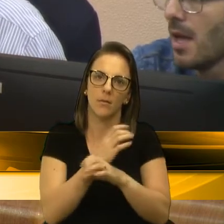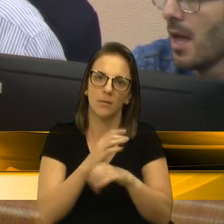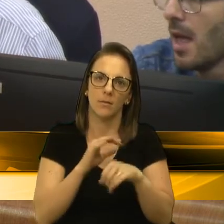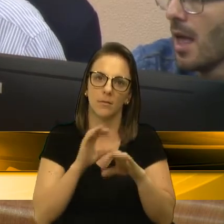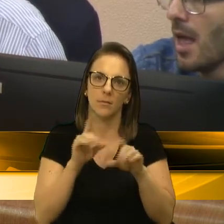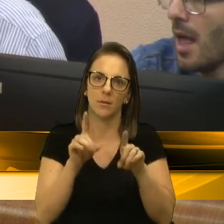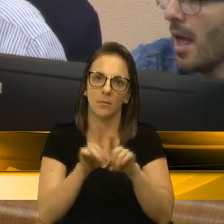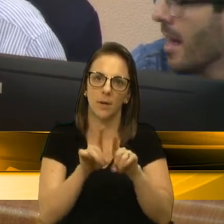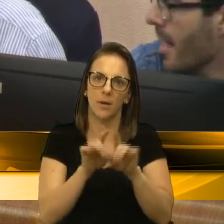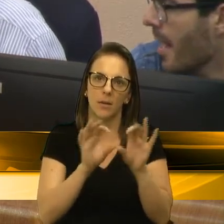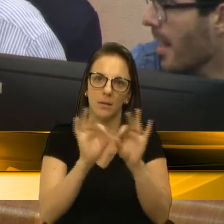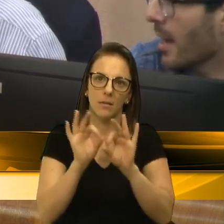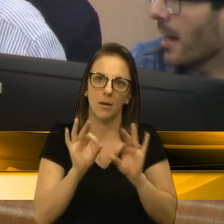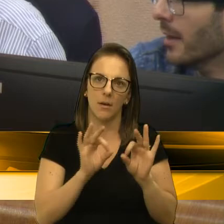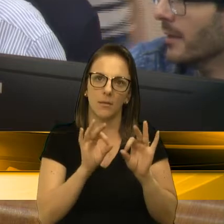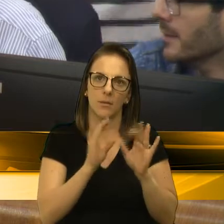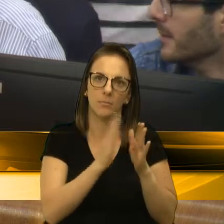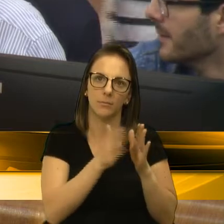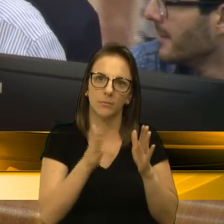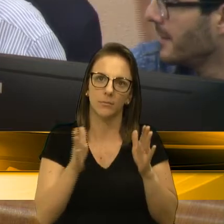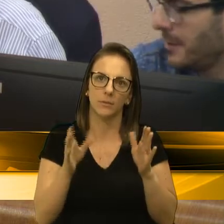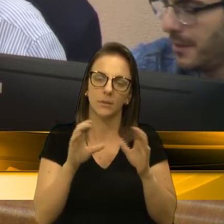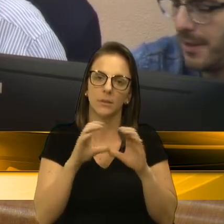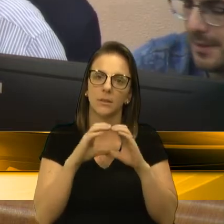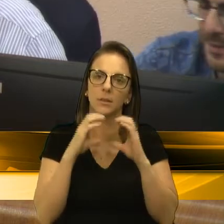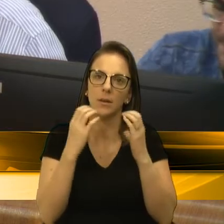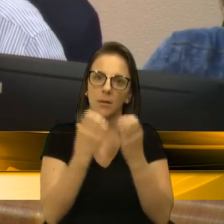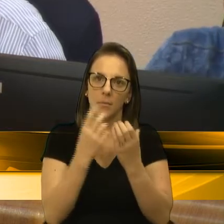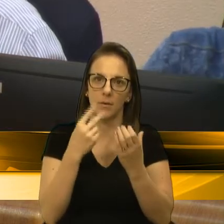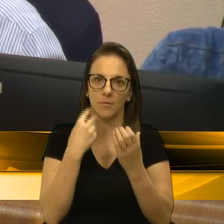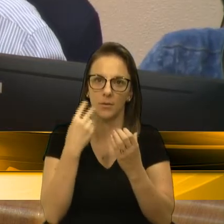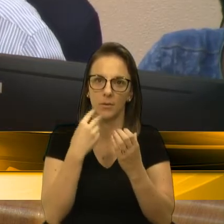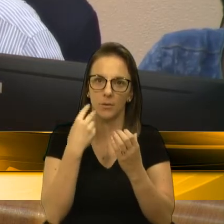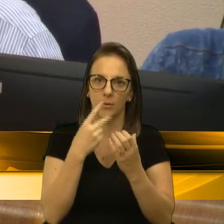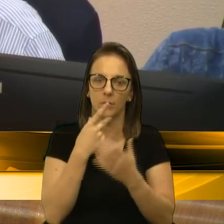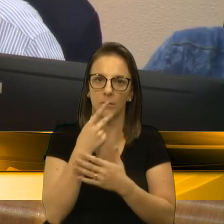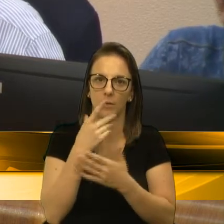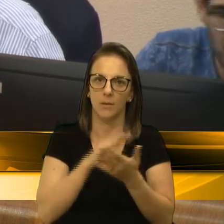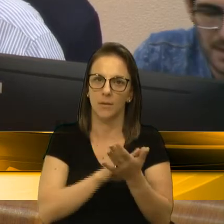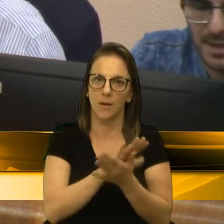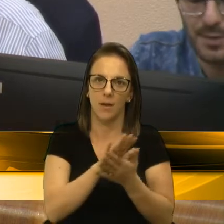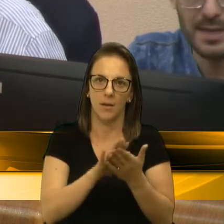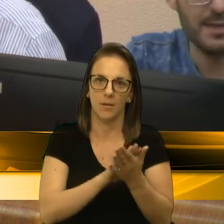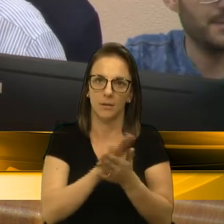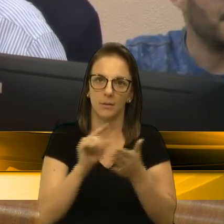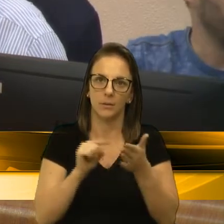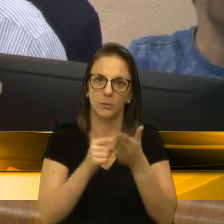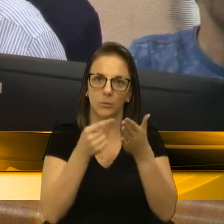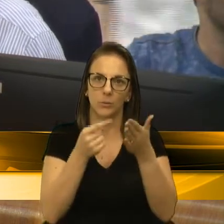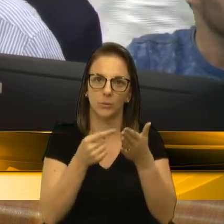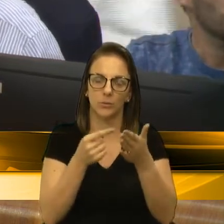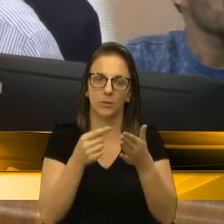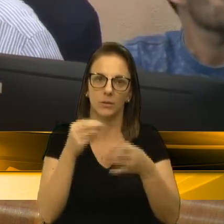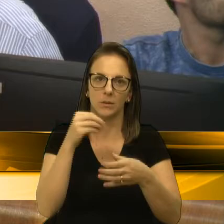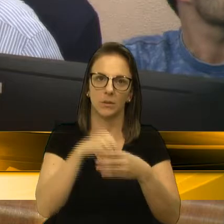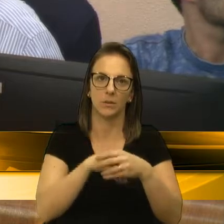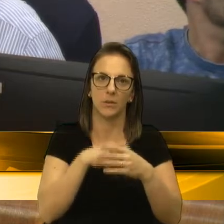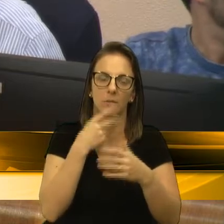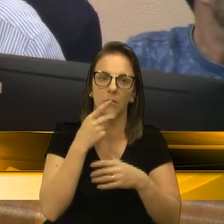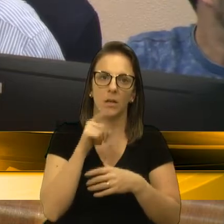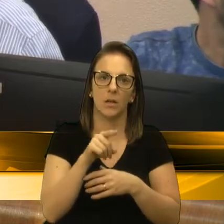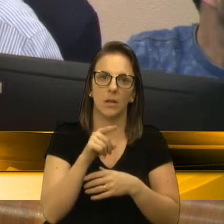que pudesse macular ou viciar o processo. A Câmara não criou fatos e nenhum de seus membros ofertou a denúncia em tela. A denúncia e seus aditamentos são